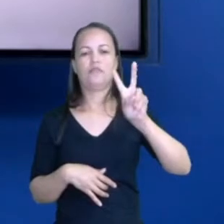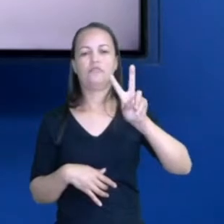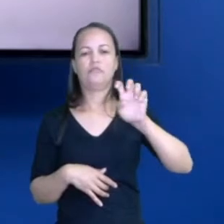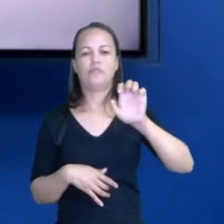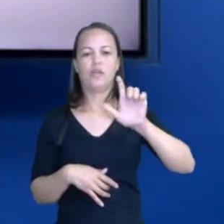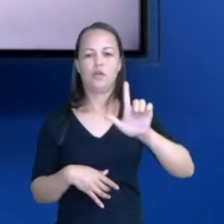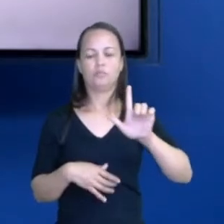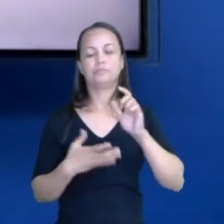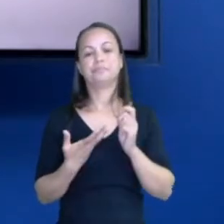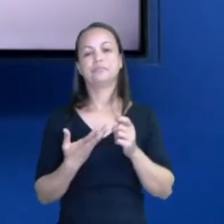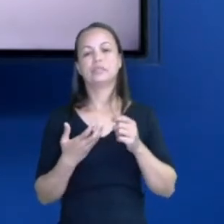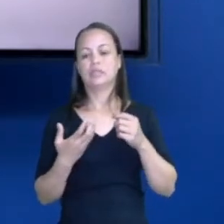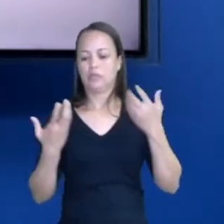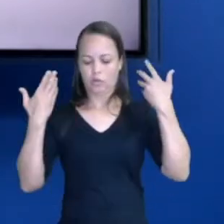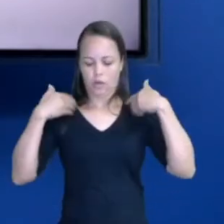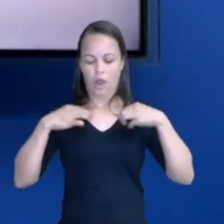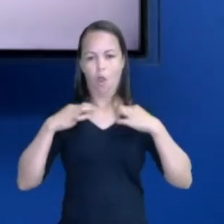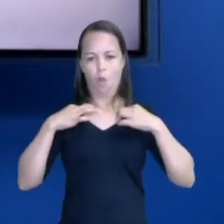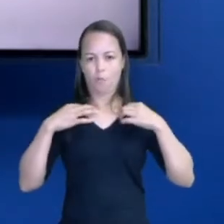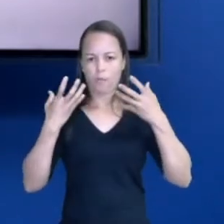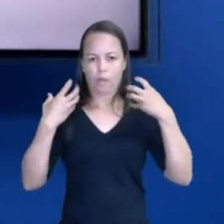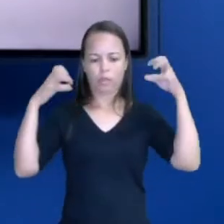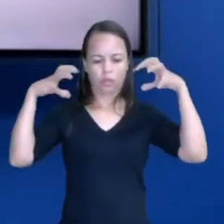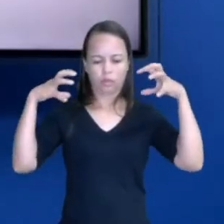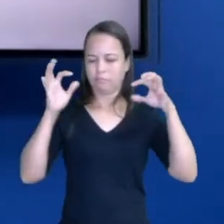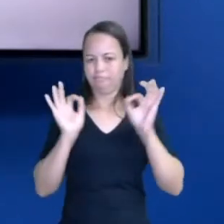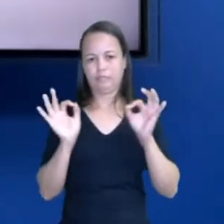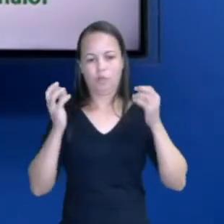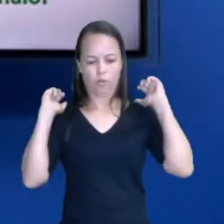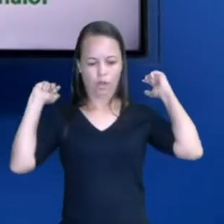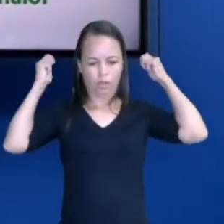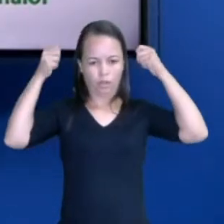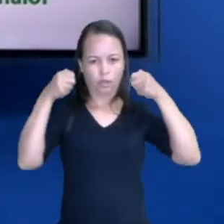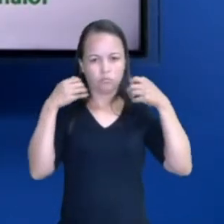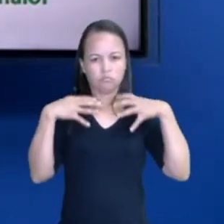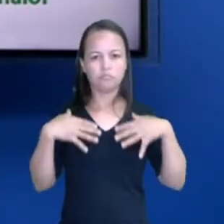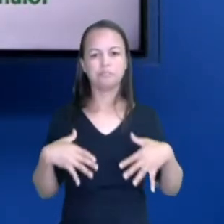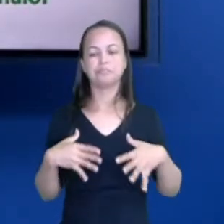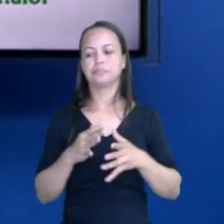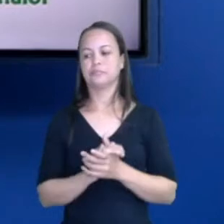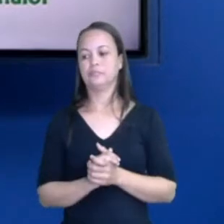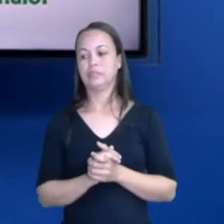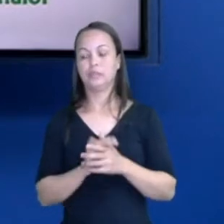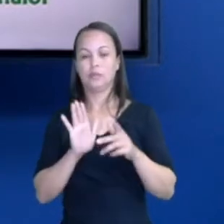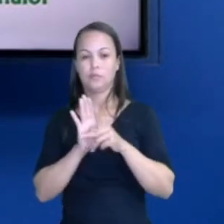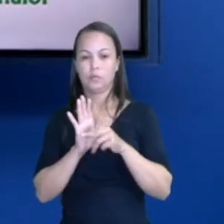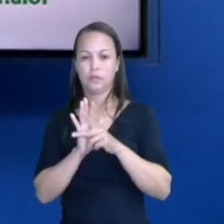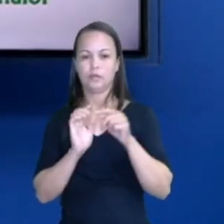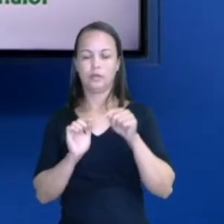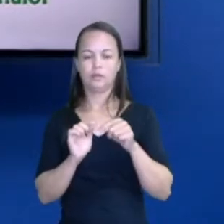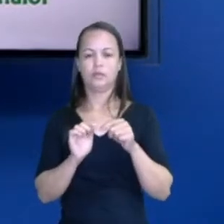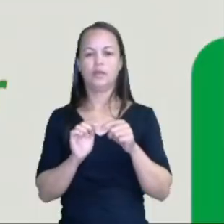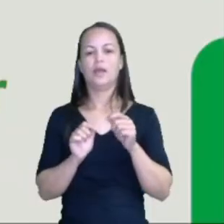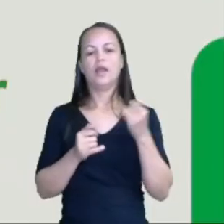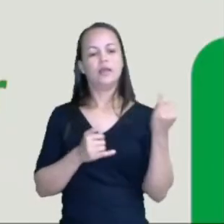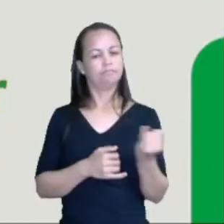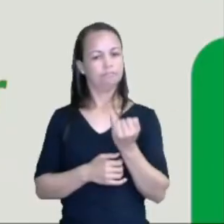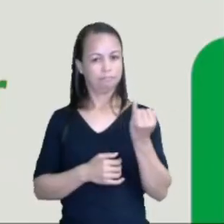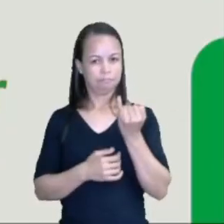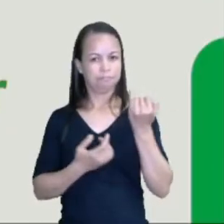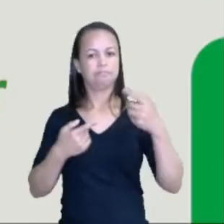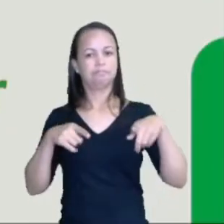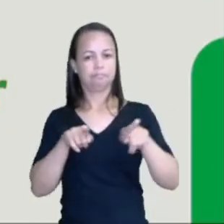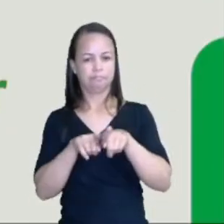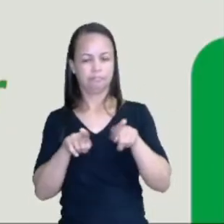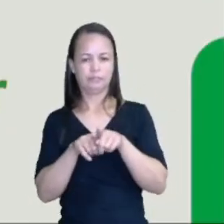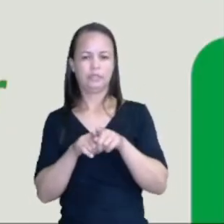roupa, porque o plástico é impermeável, tá bem? Portanto, essa propriedade da permeabilidade é muito importante. E